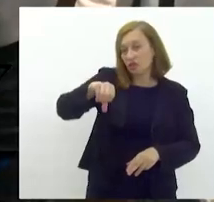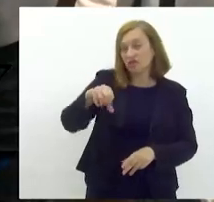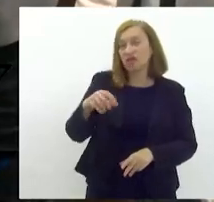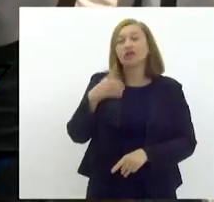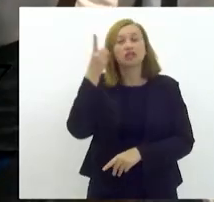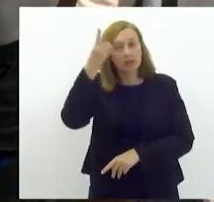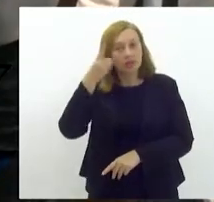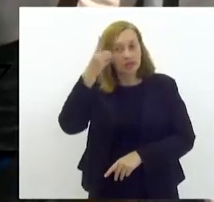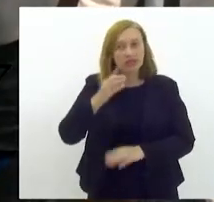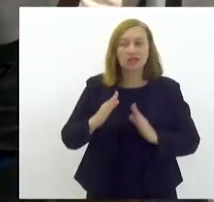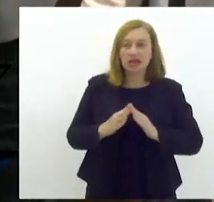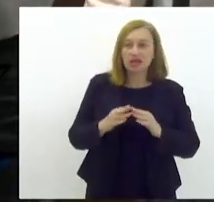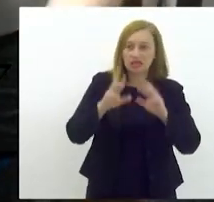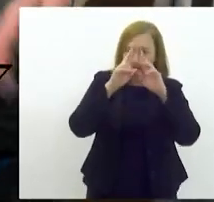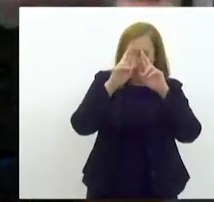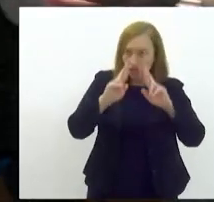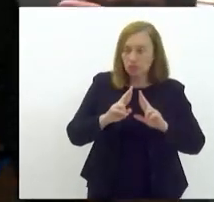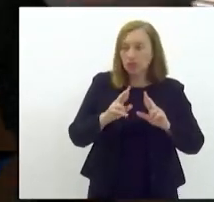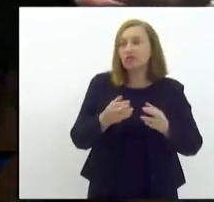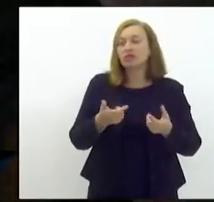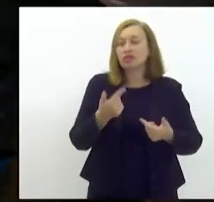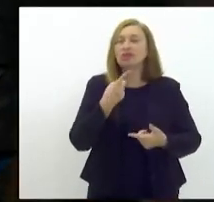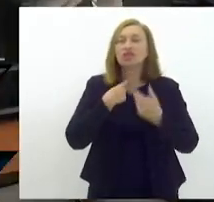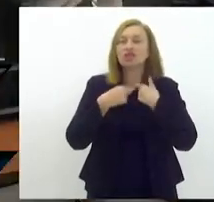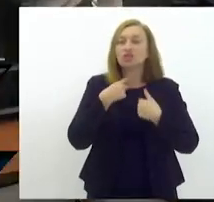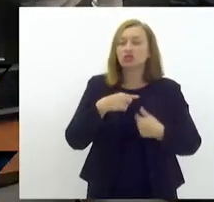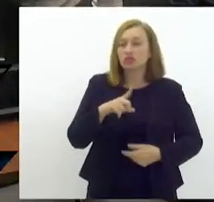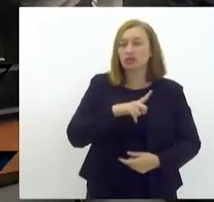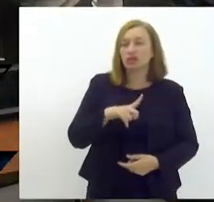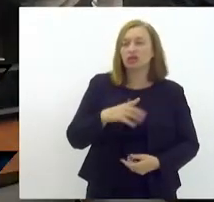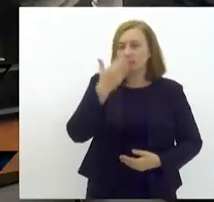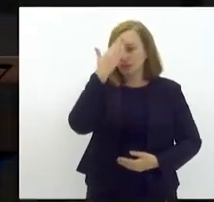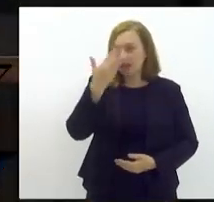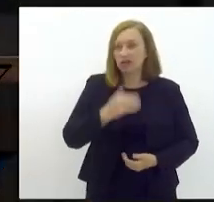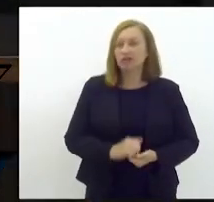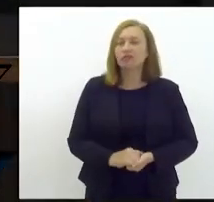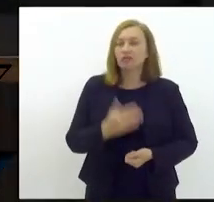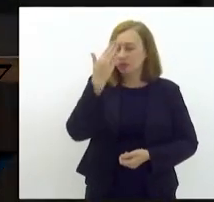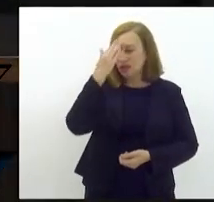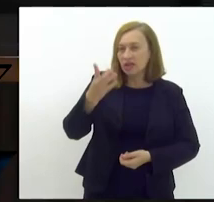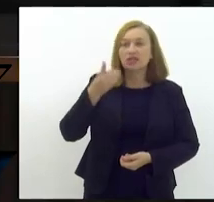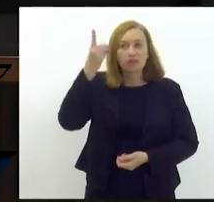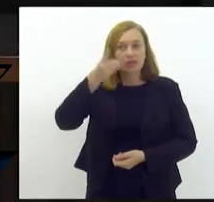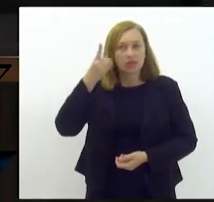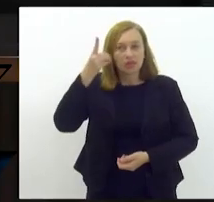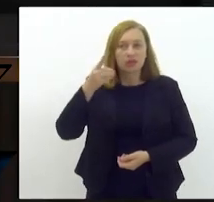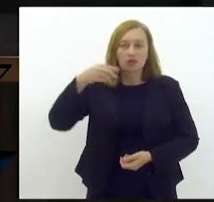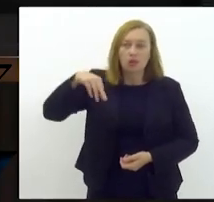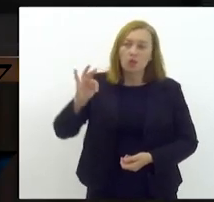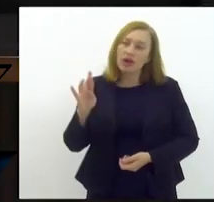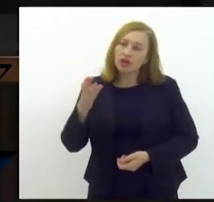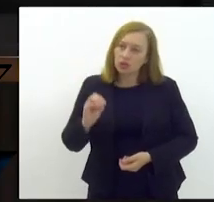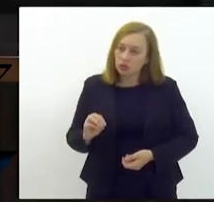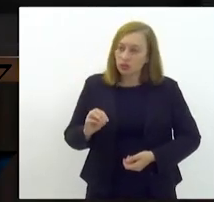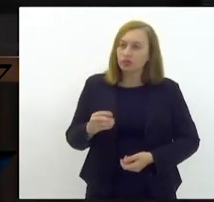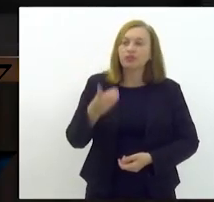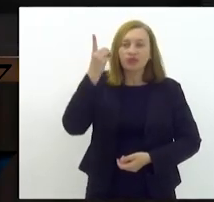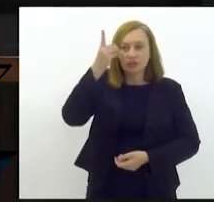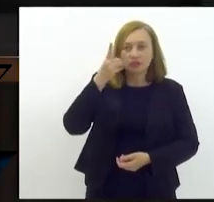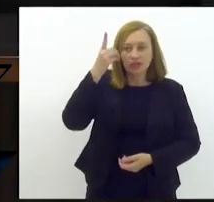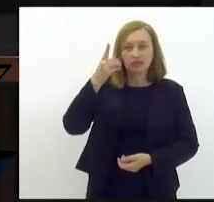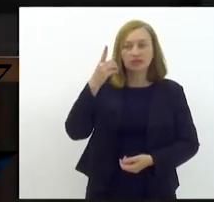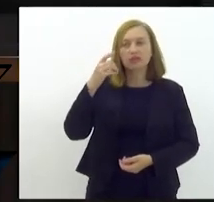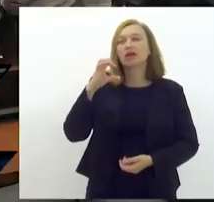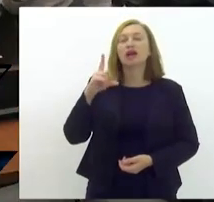casa e exigimos respeito muito obrigado Muito obrigado Deputado Gualberto deputada